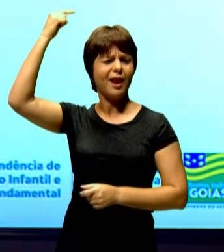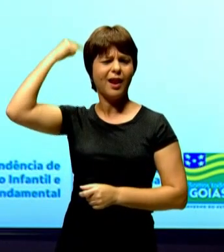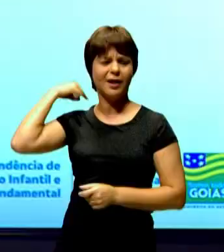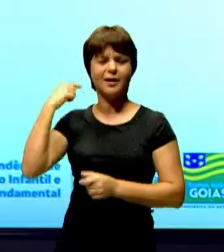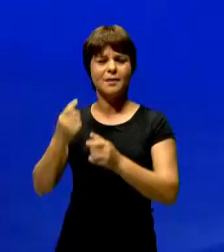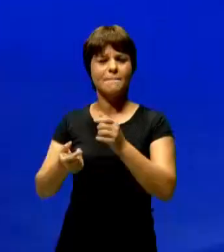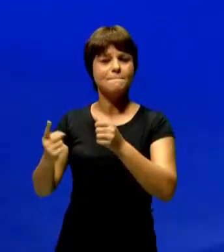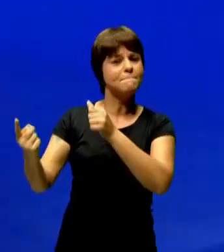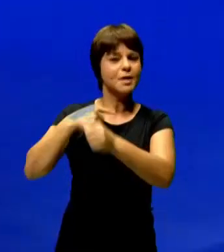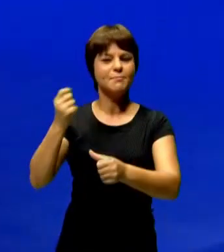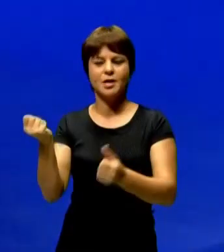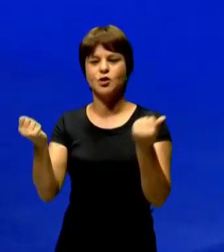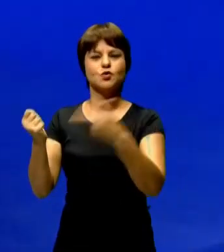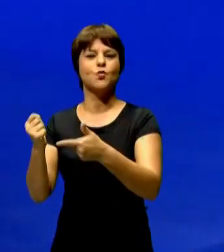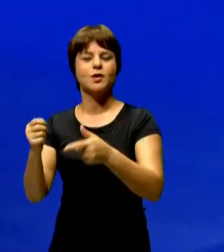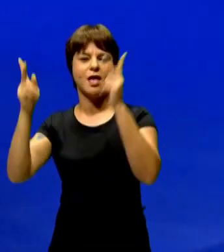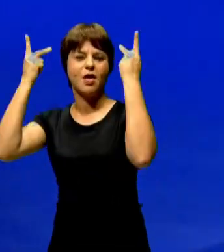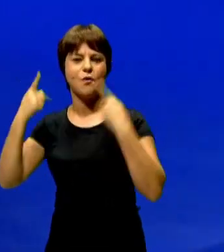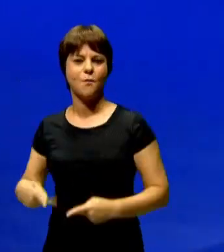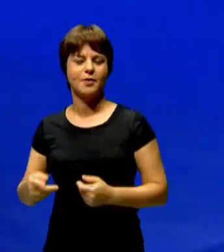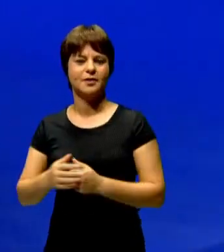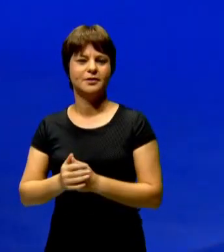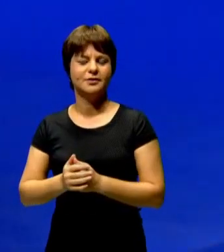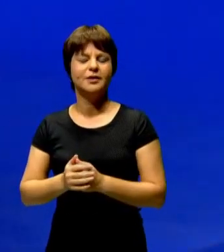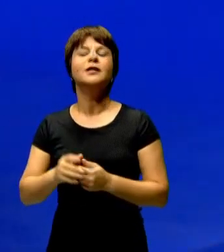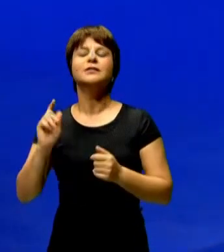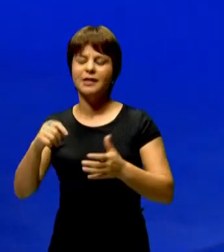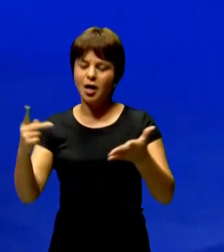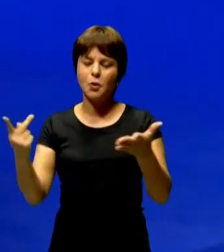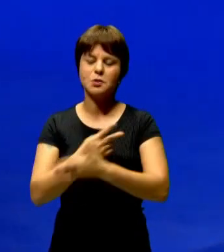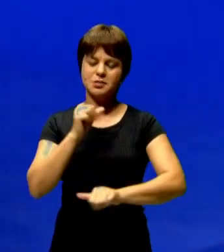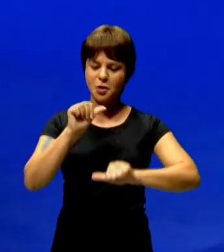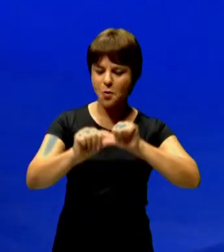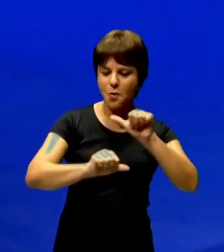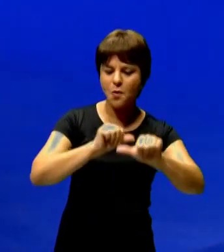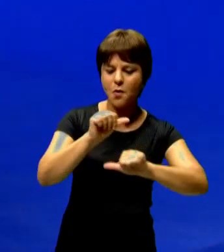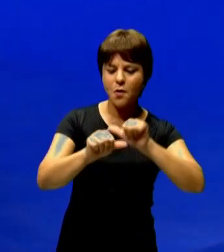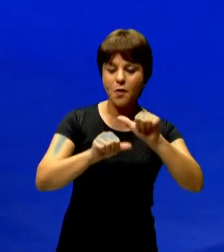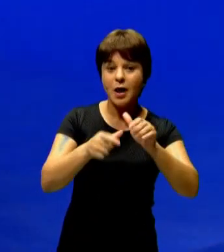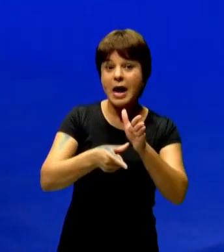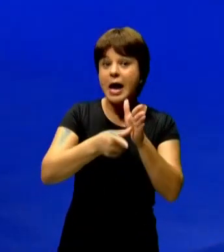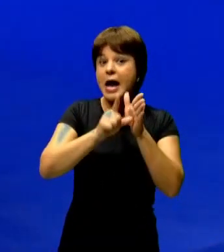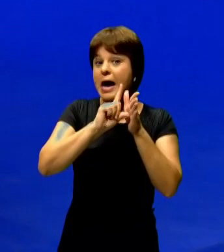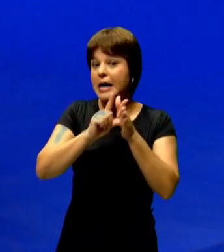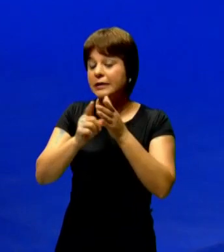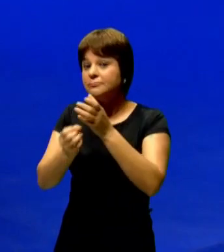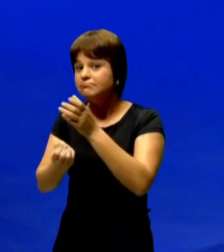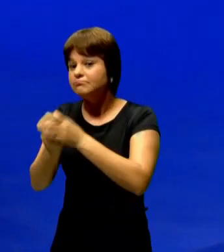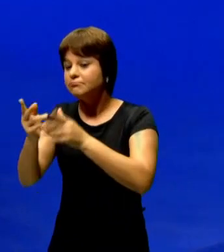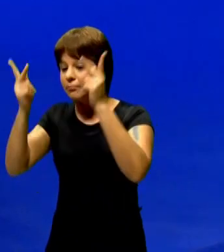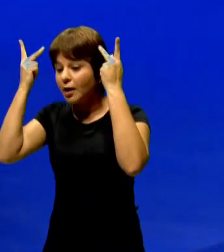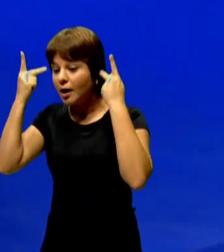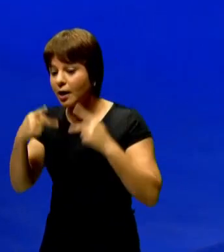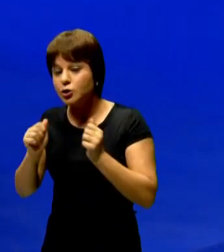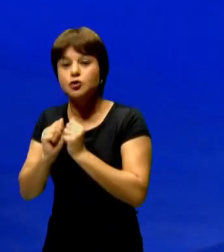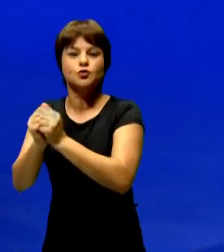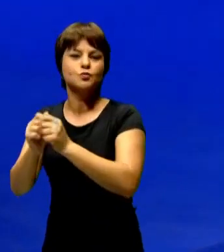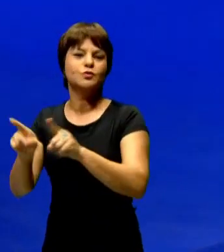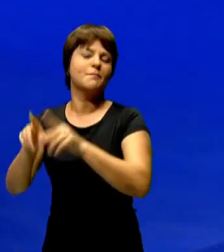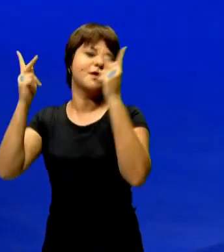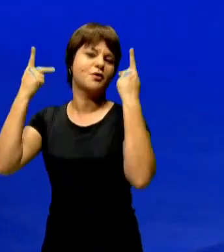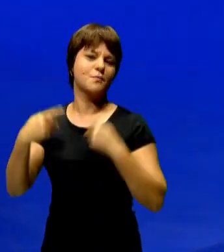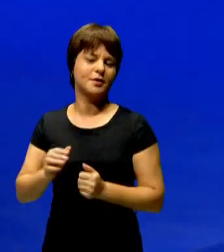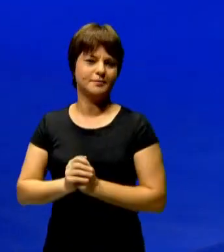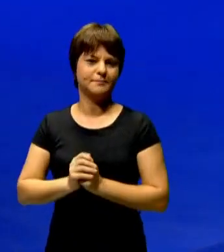espécie humana. Por ela já aconteceram diversas transformações antes da espécie humana, junto com a espécie humana. E olha só,